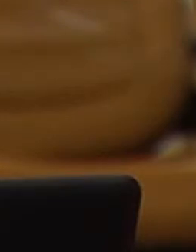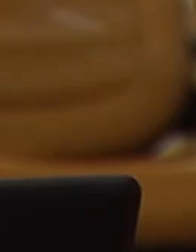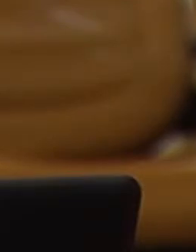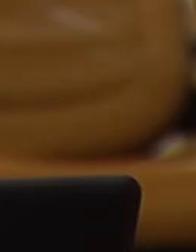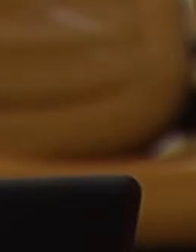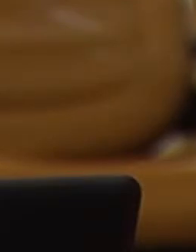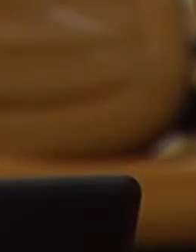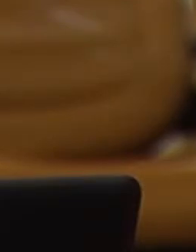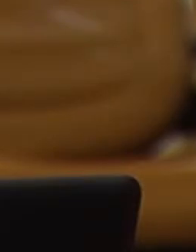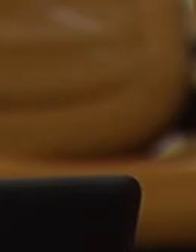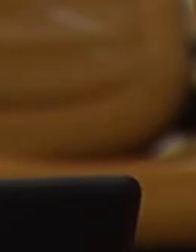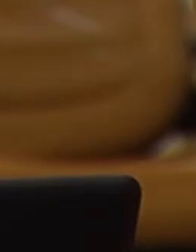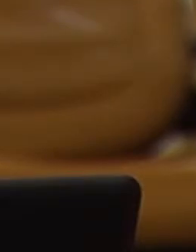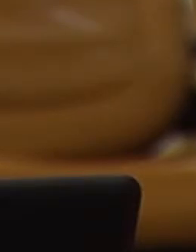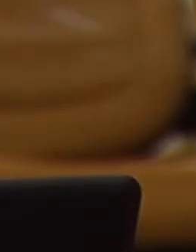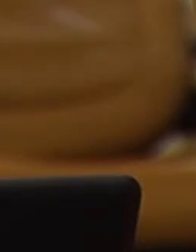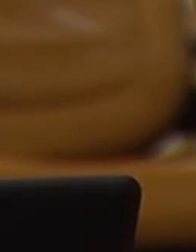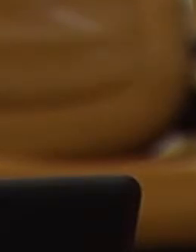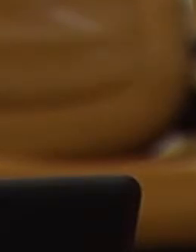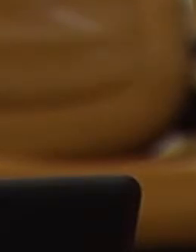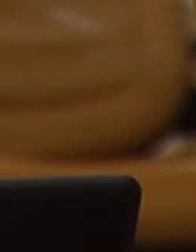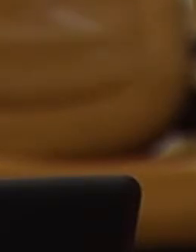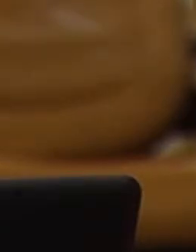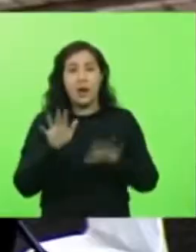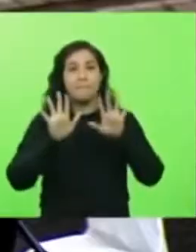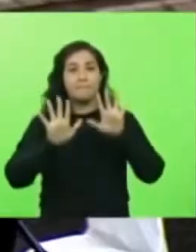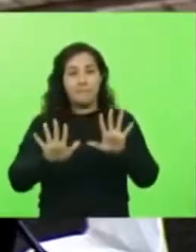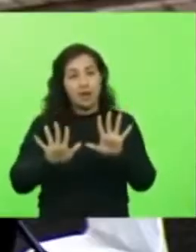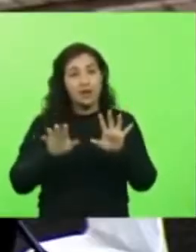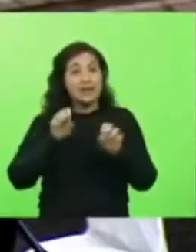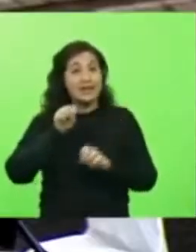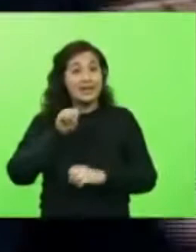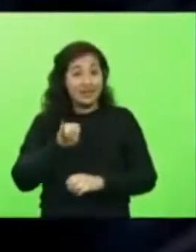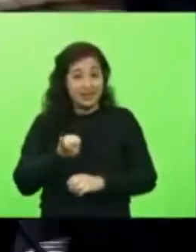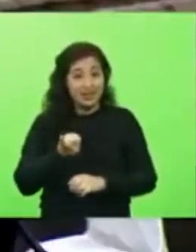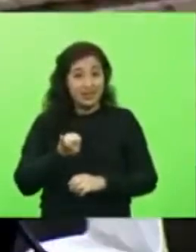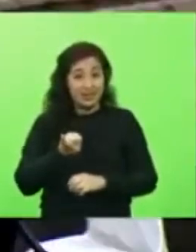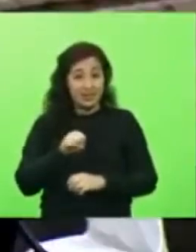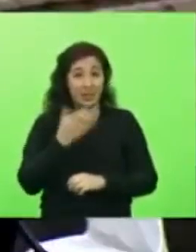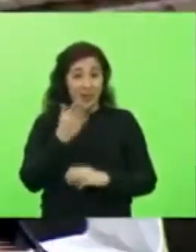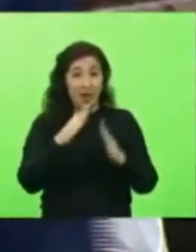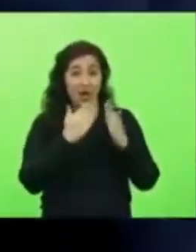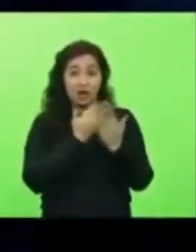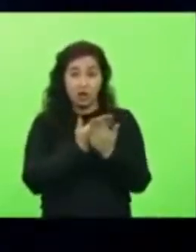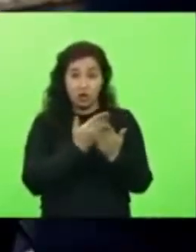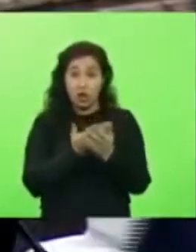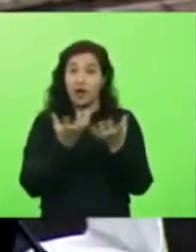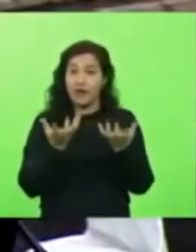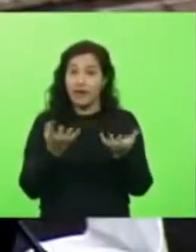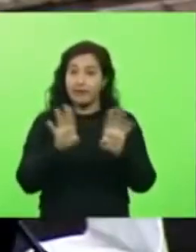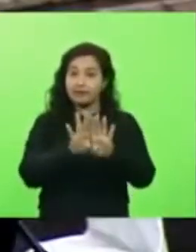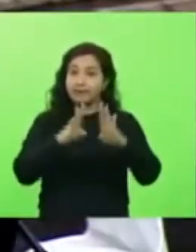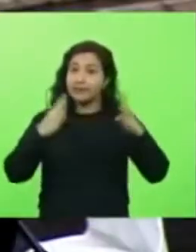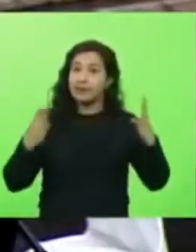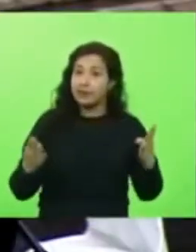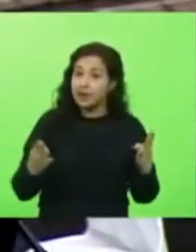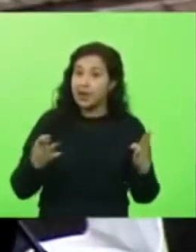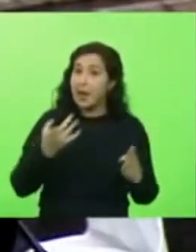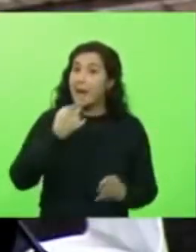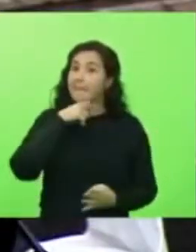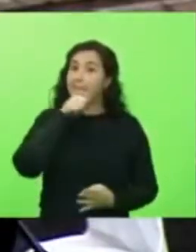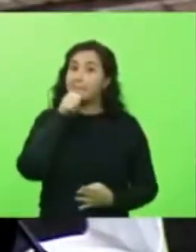Souza também defendeu o retorno das aulas. Se a escola quer abrir e os pais